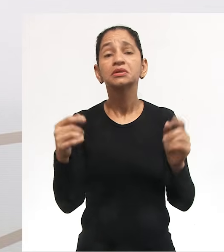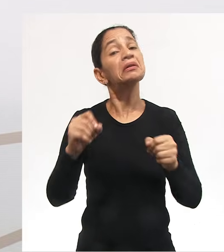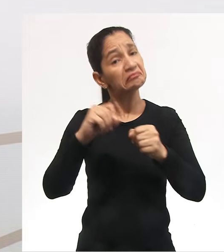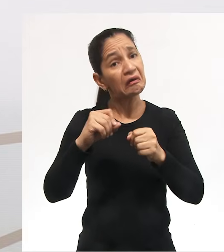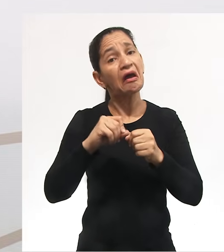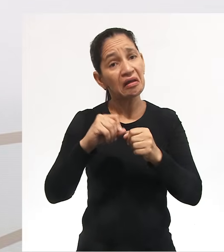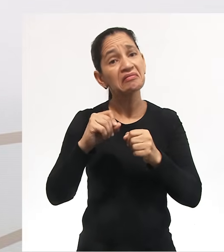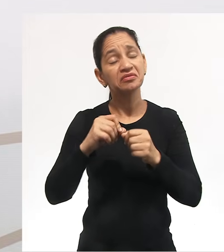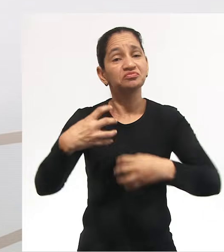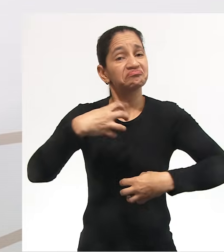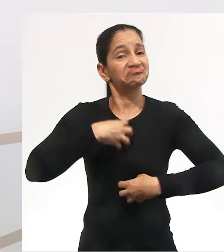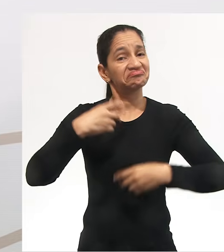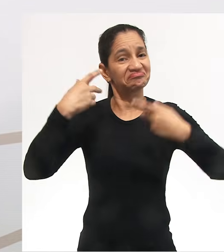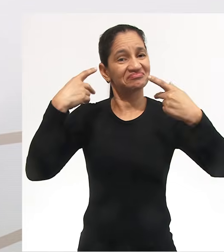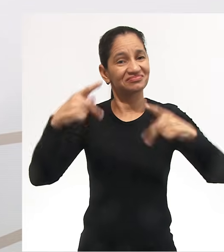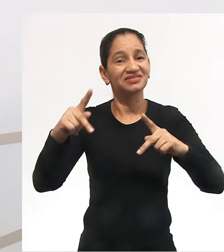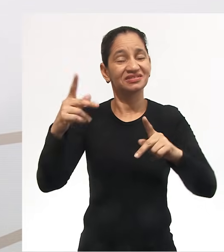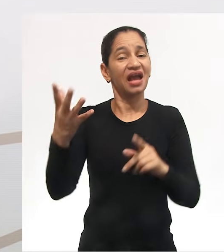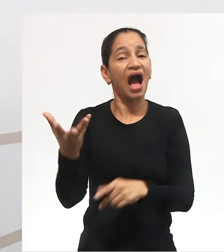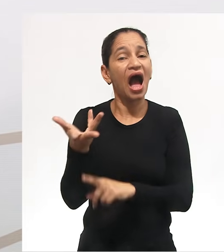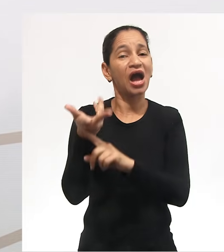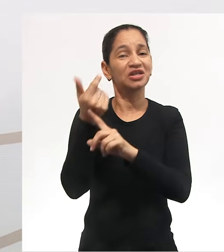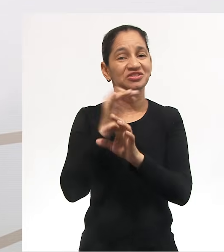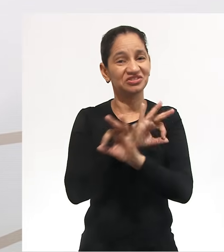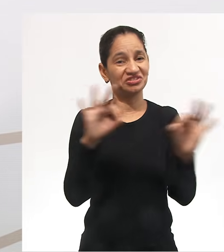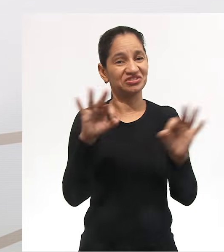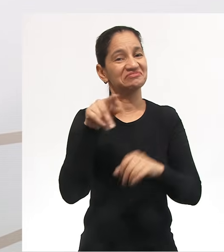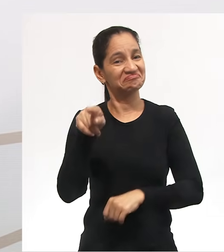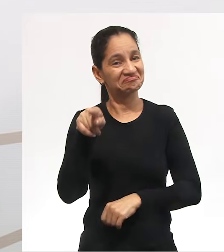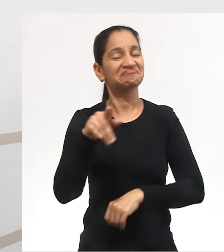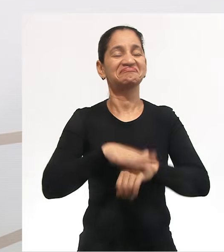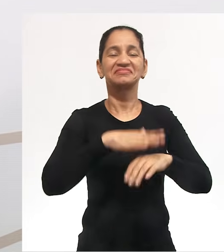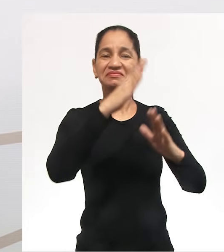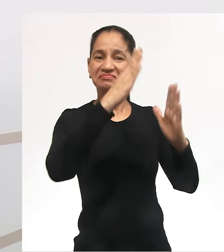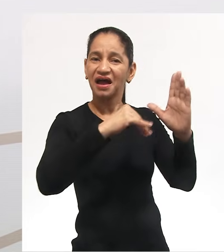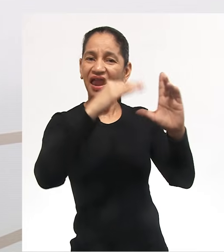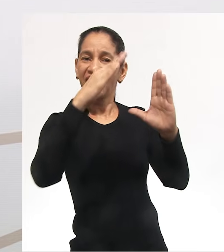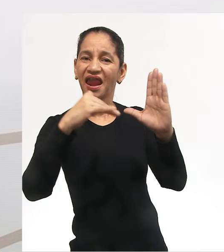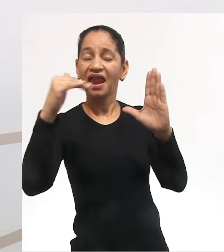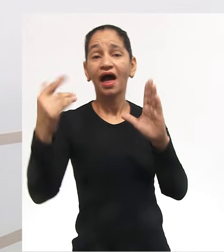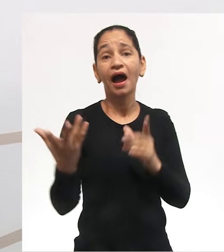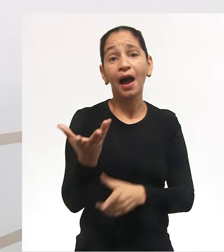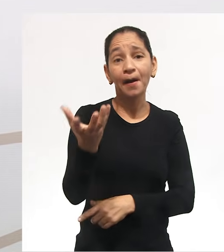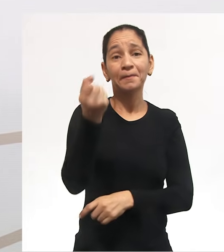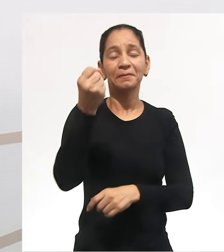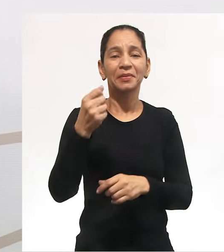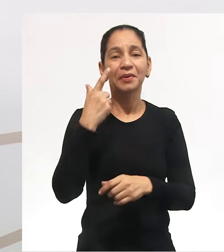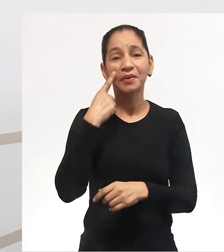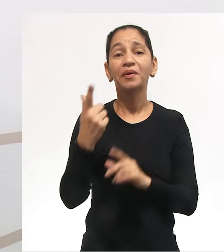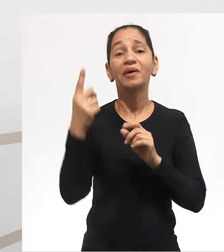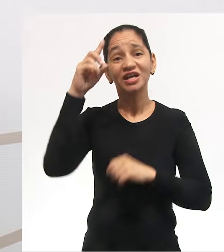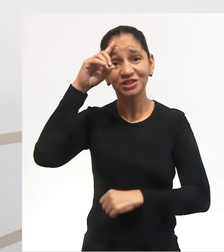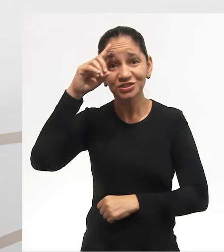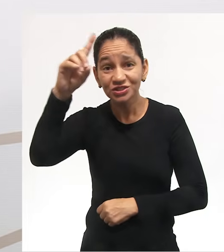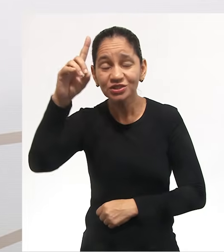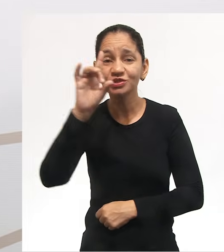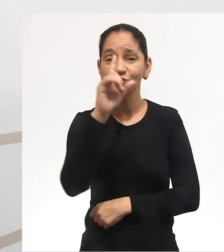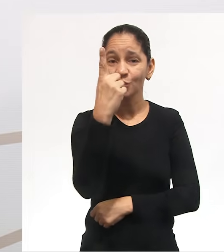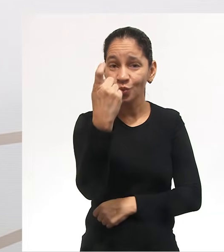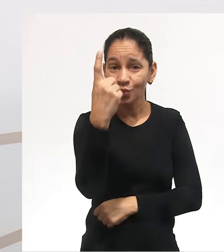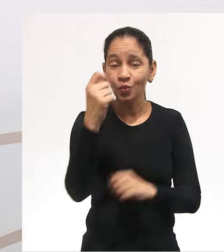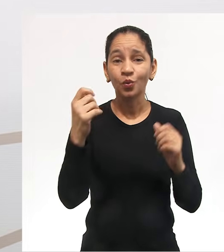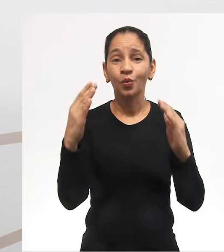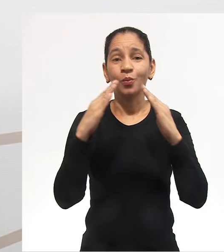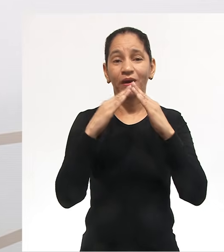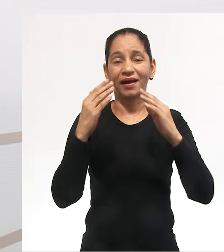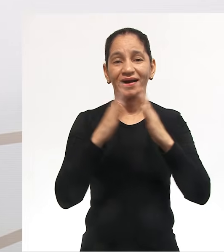quero desenhar a igreja", e ele fez a igrejinha do jeito dele, foi lá. E tanto que a diretora pegou o quadro porque